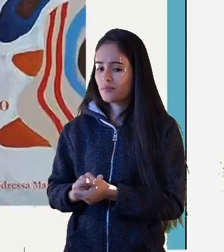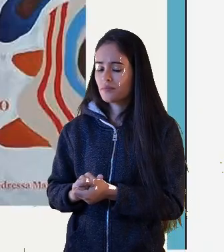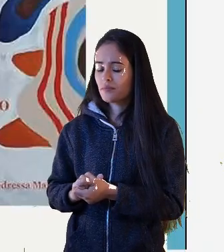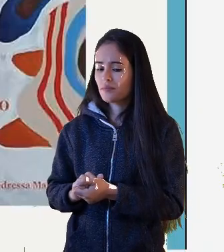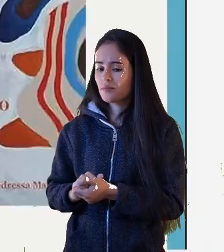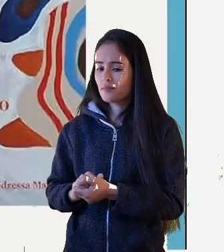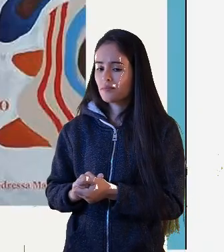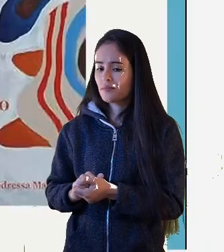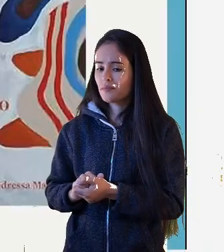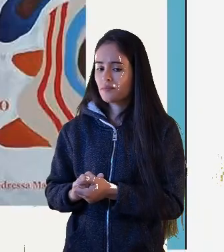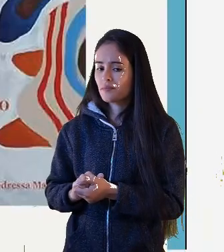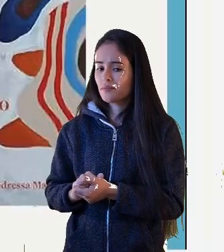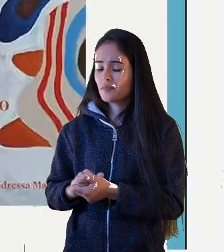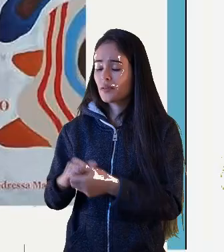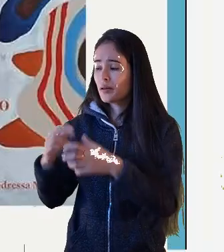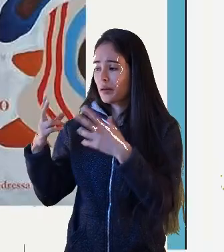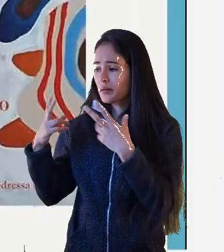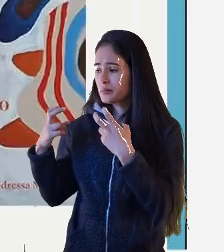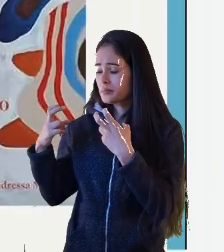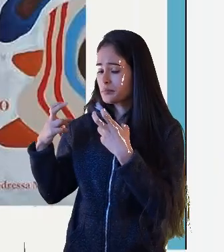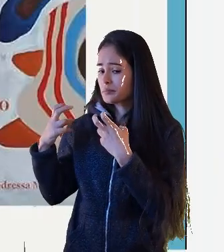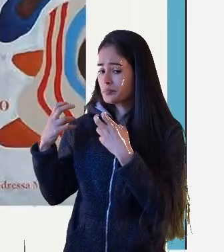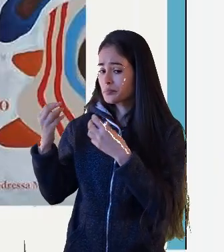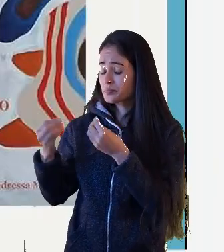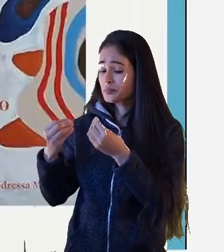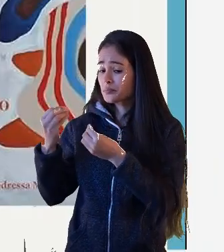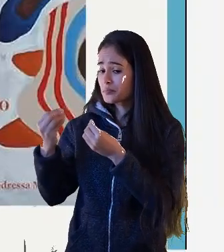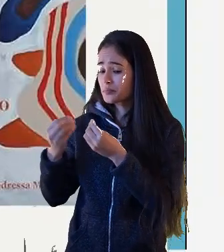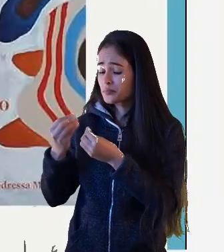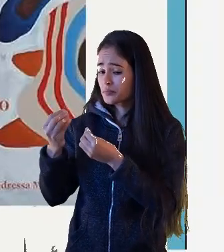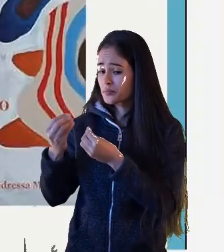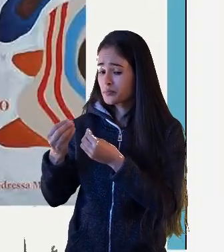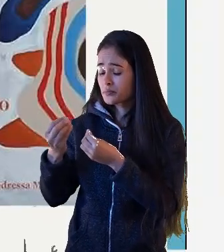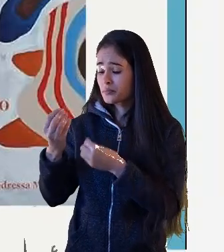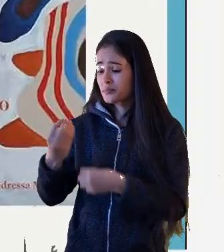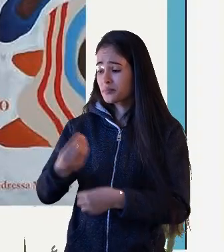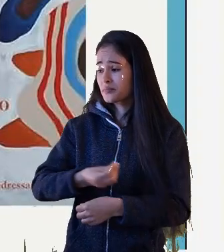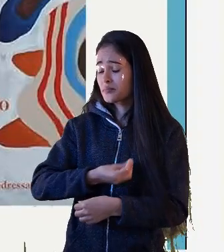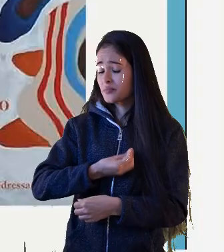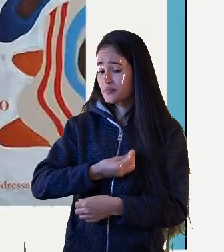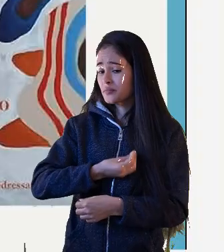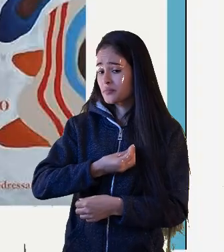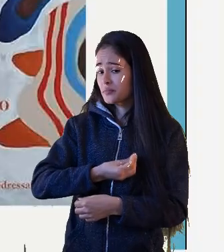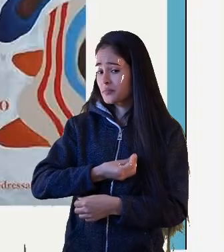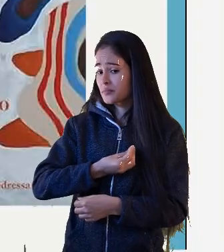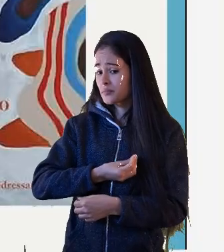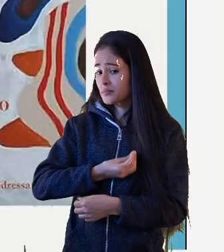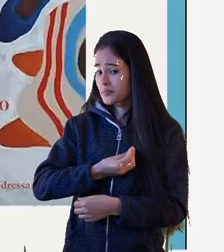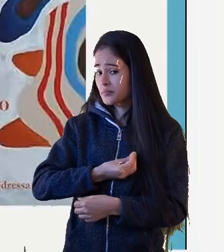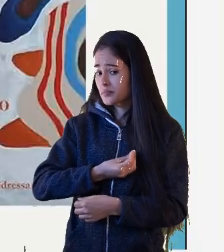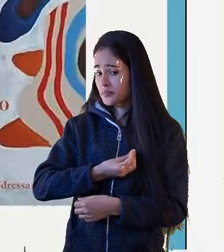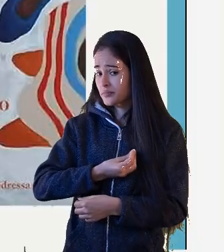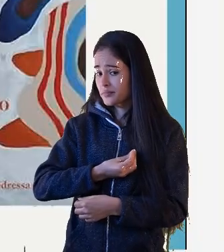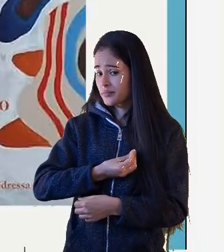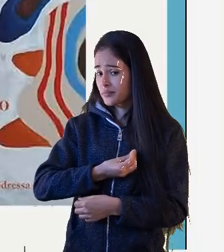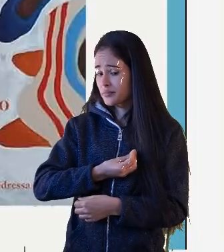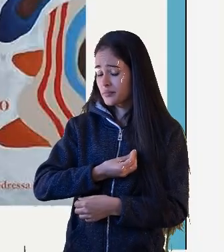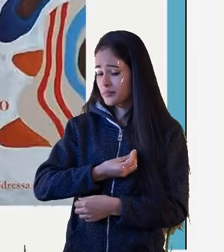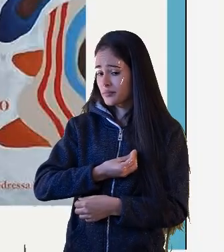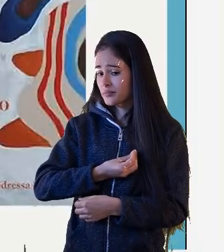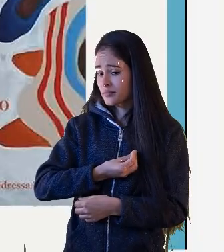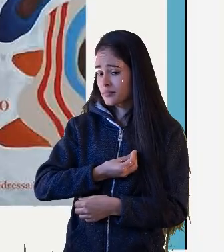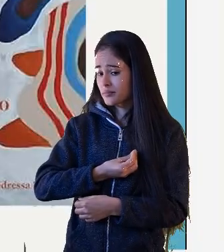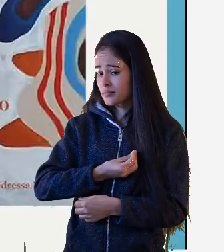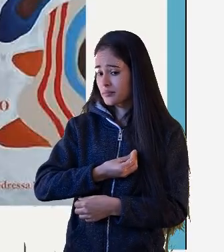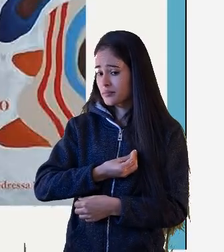Vai arranjar uma namorada branca, isso vai ser interessante, essa interracialidade, que é uma namorada de classe média, que tem as coisas que ele não tem, mora em outro